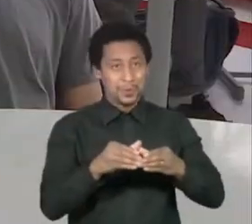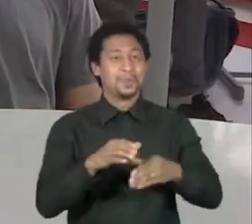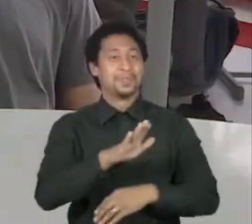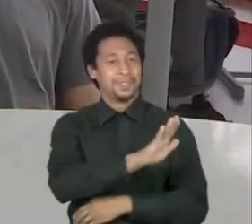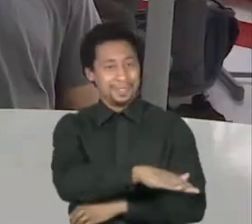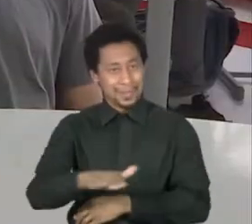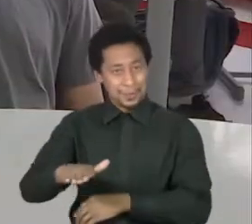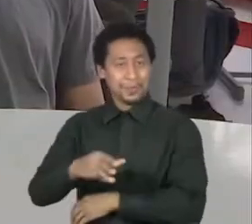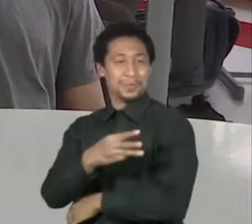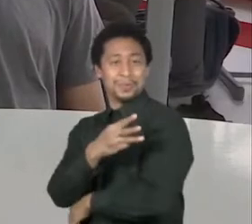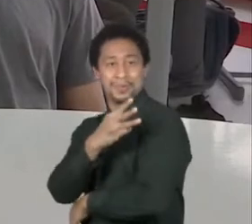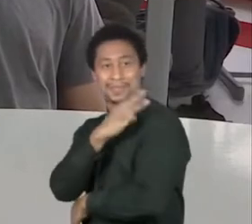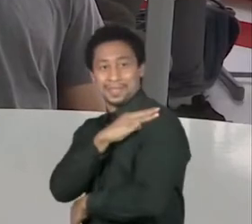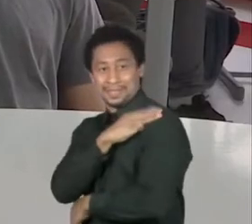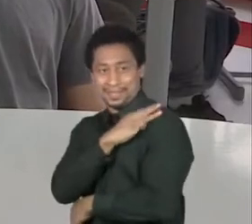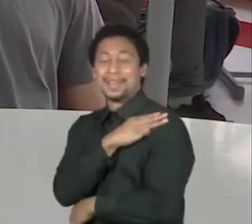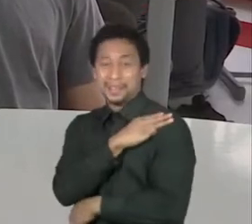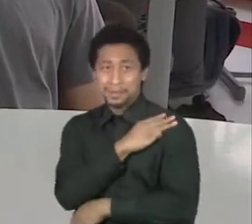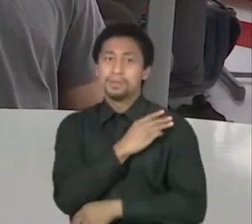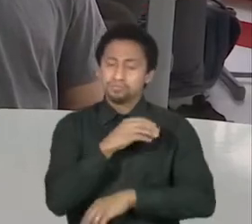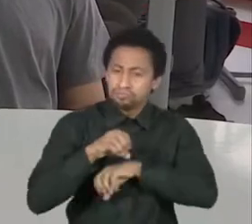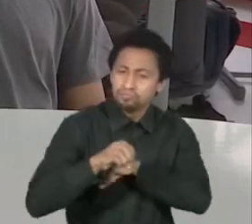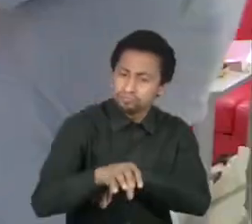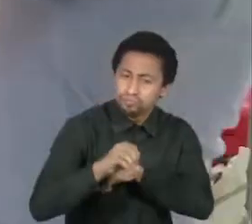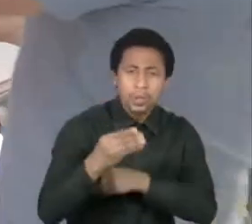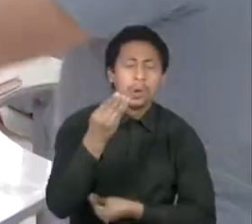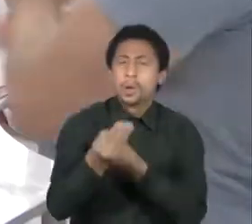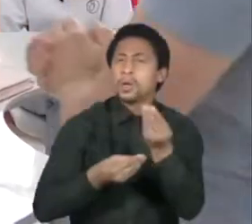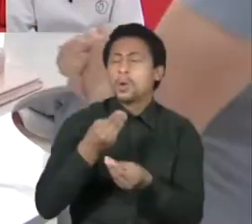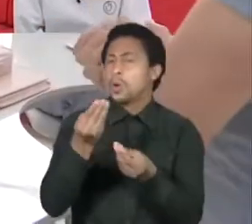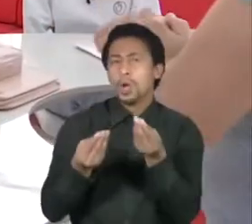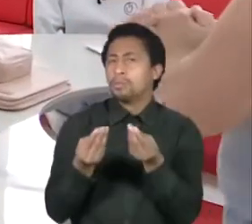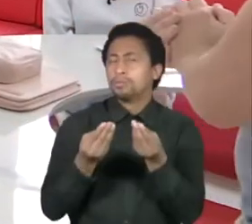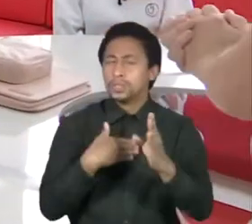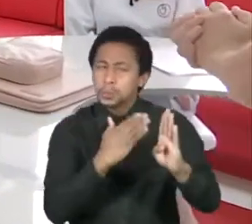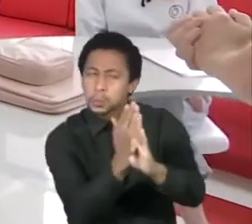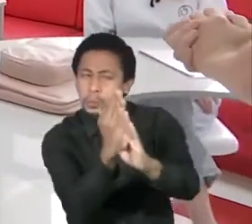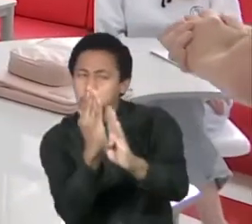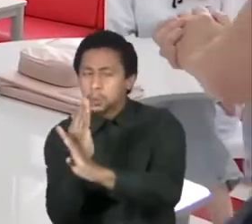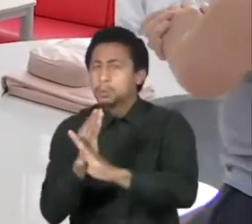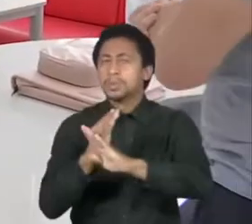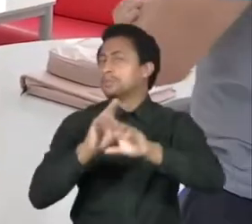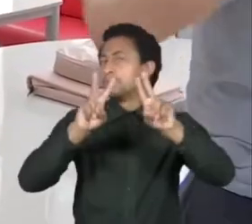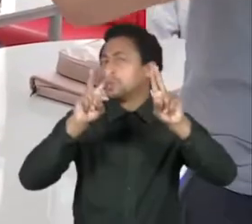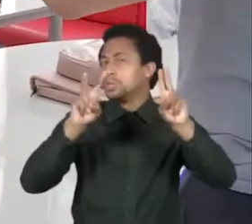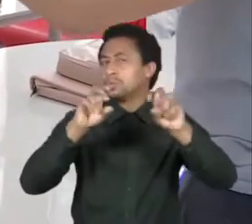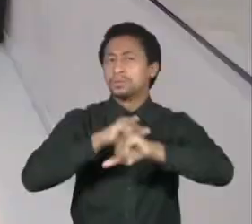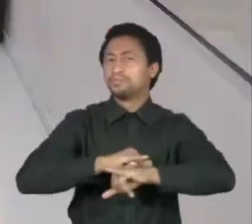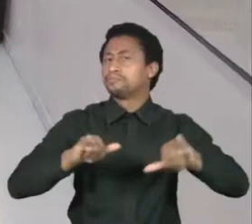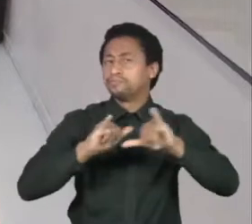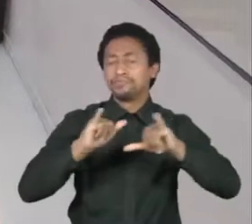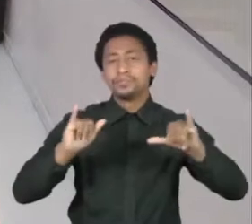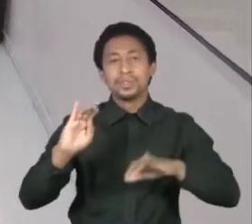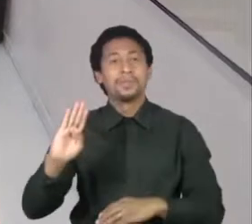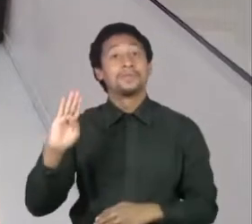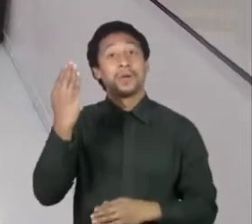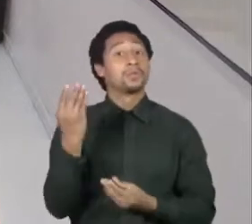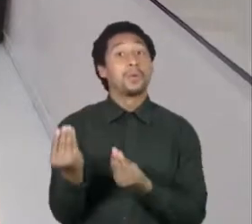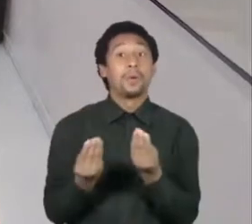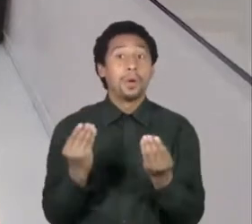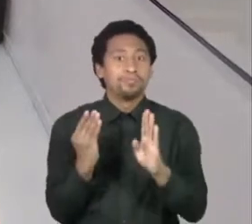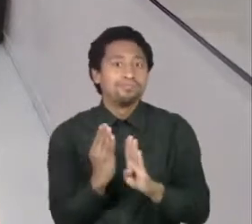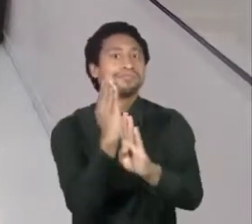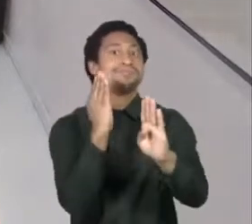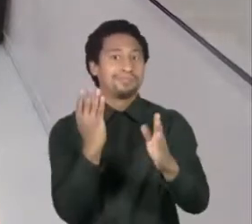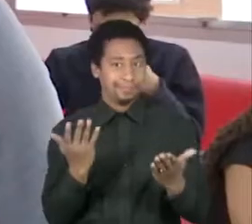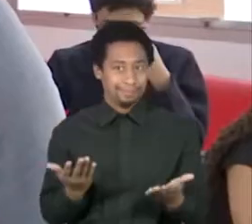sobre o funcionamento do processo eleitoral. Em destaque, como identificar as fake news. Vai refletir um pouco sobre o que